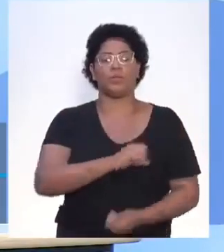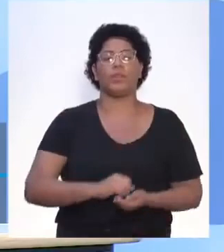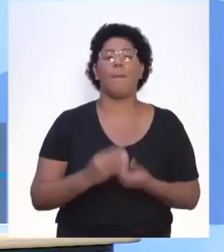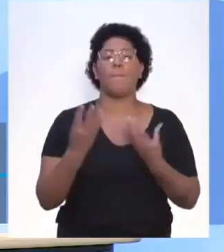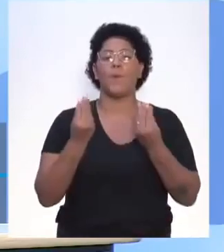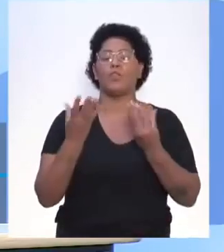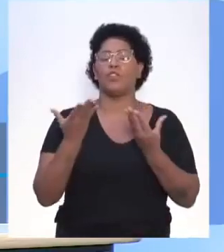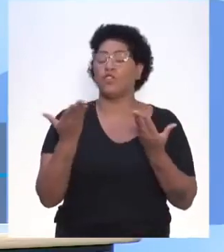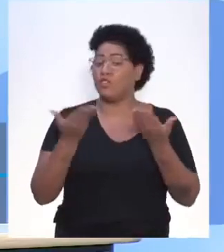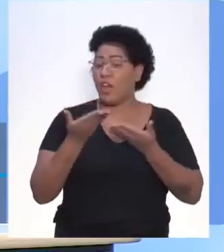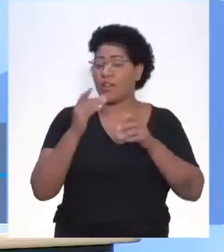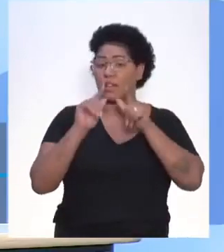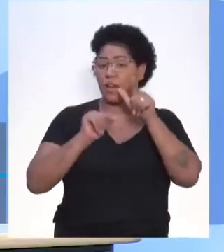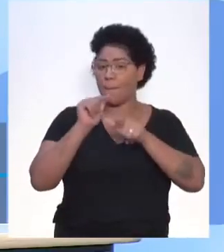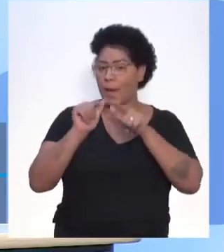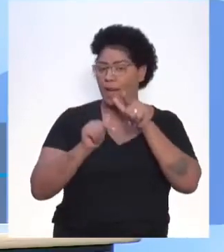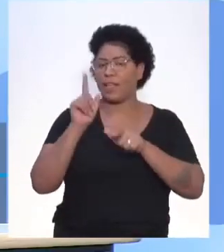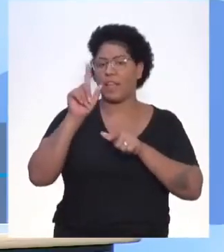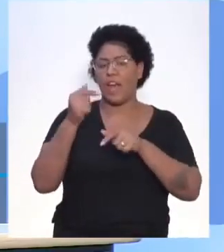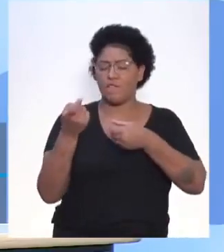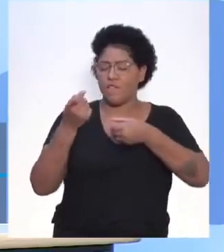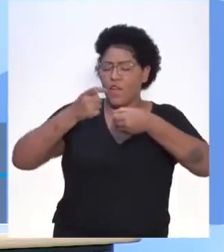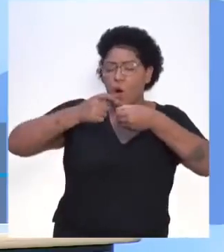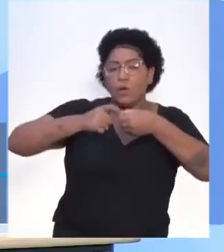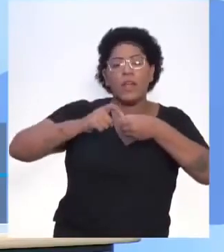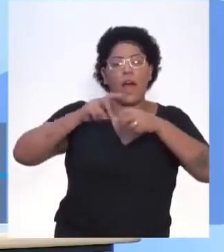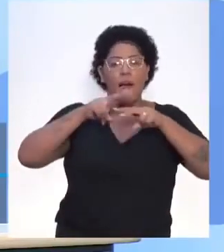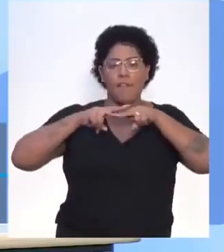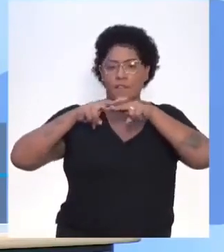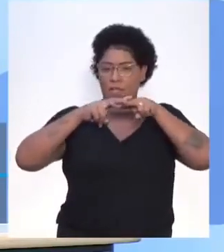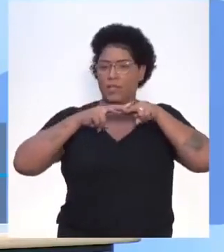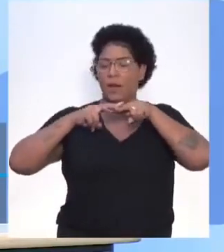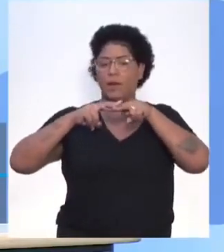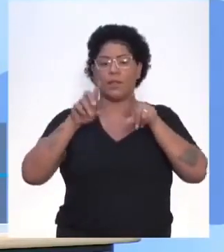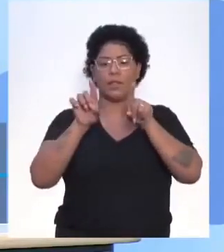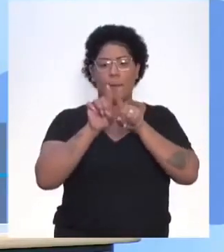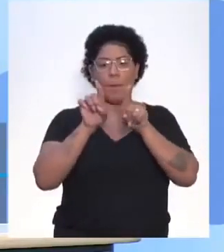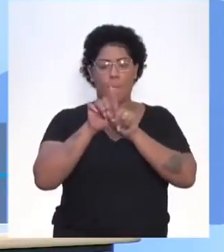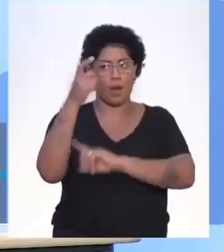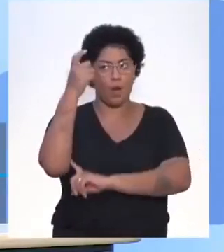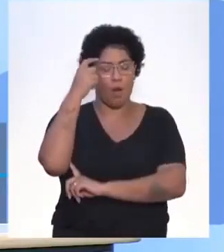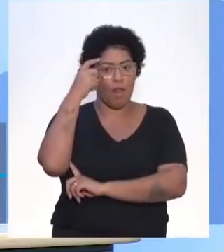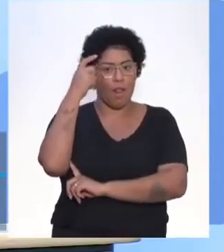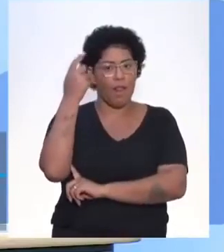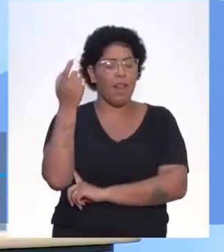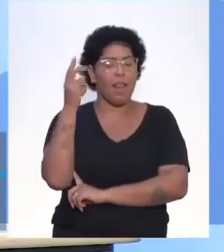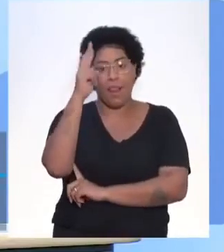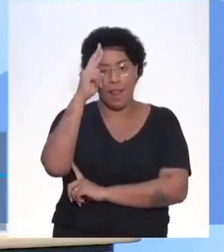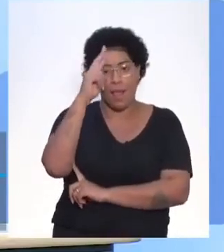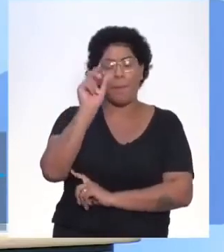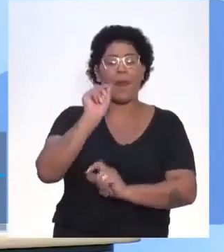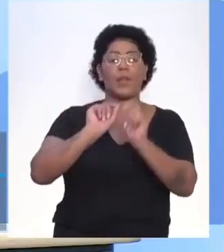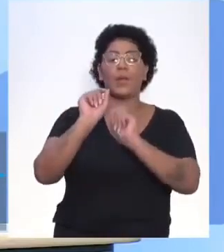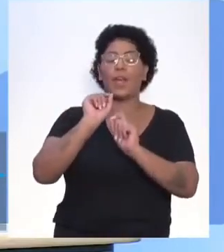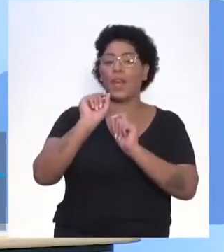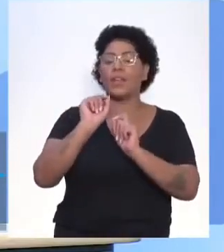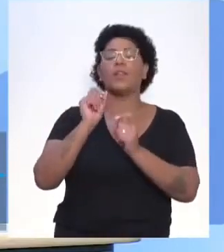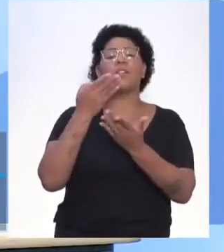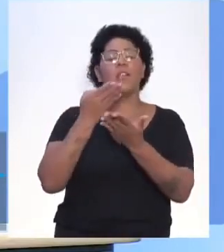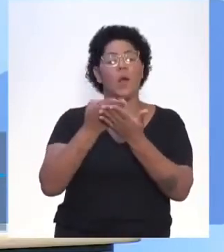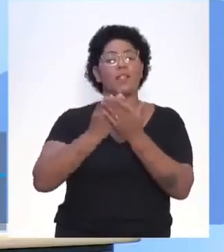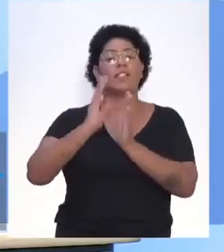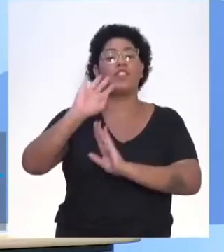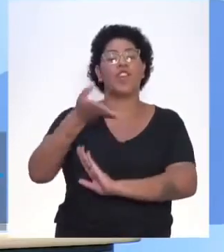estamos trabalhando com habilidades de retomada aí para vocês, irem esquentando os motores para 2021 e para estar